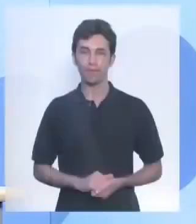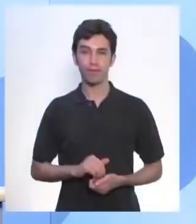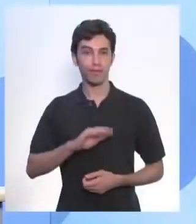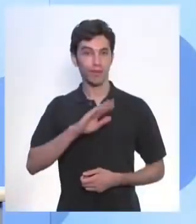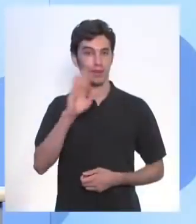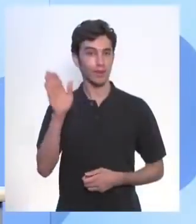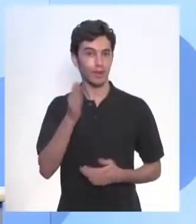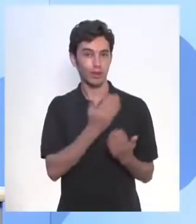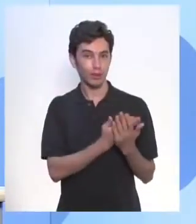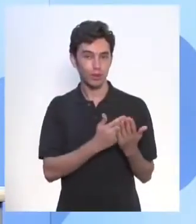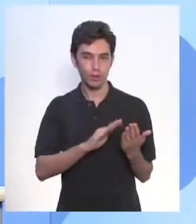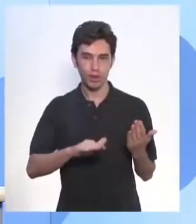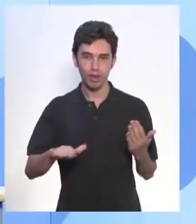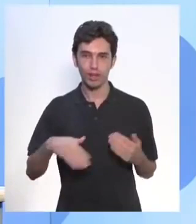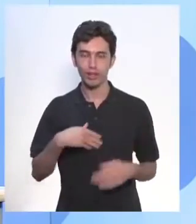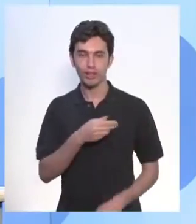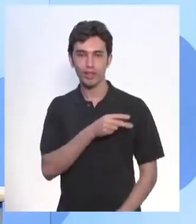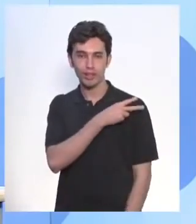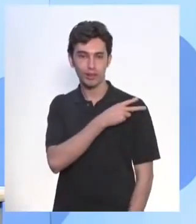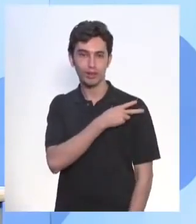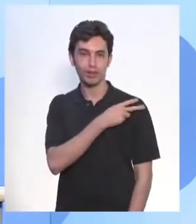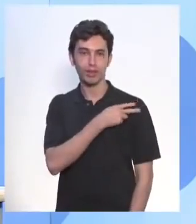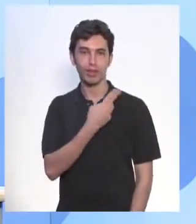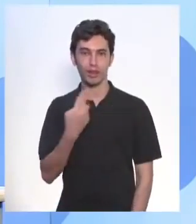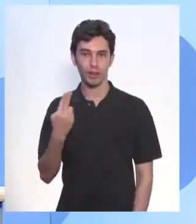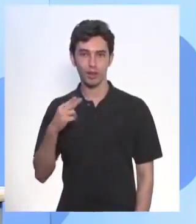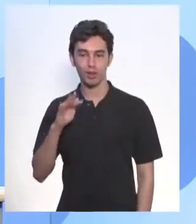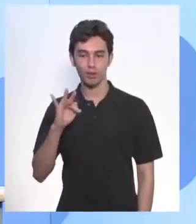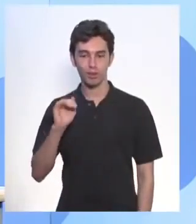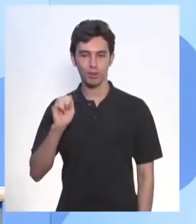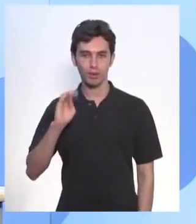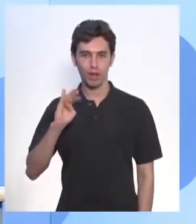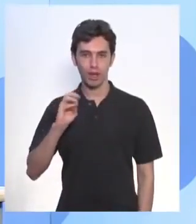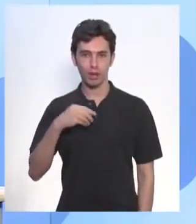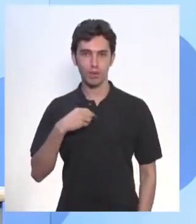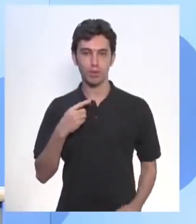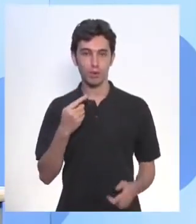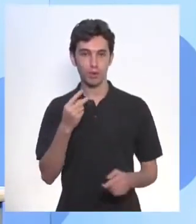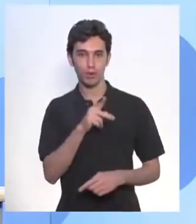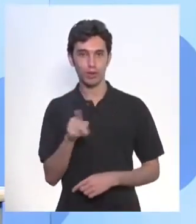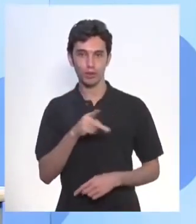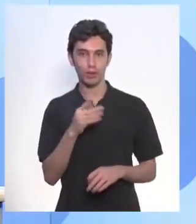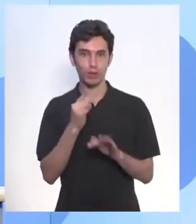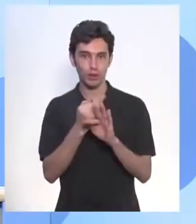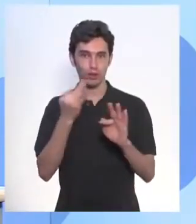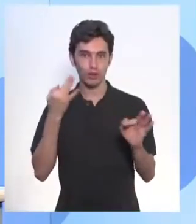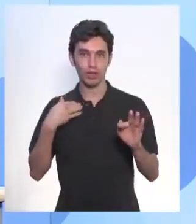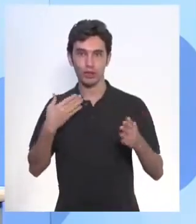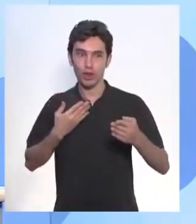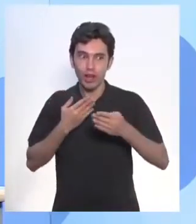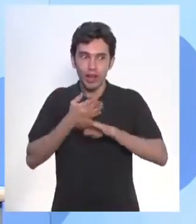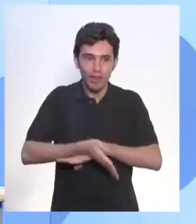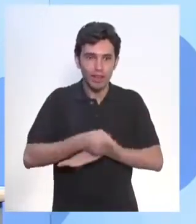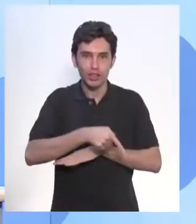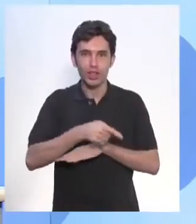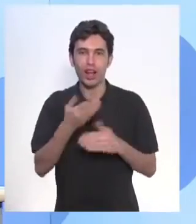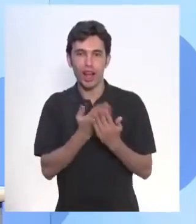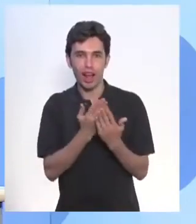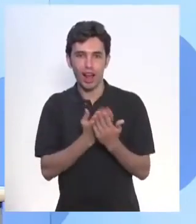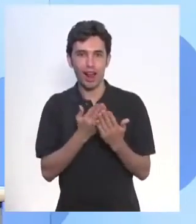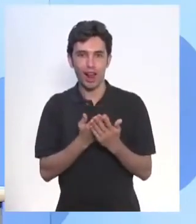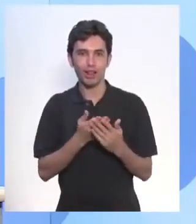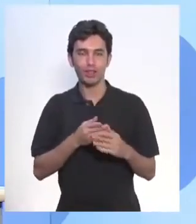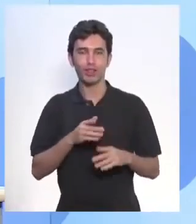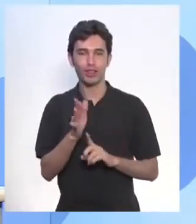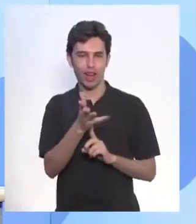Olá, estudantes da segunda série, eu, Fábio, professor de Física. Hoje estou aqui invadindo a aula de arte. Mas não